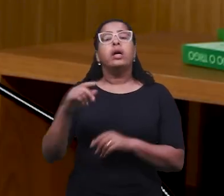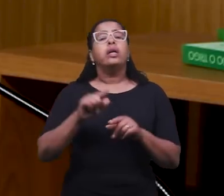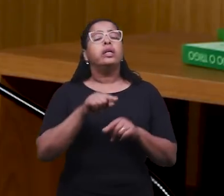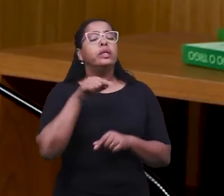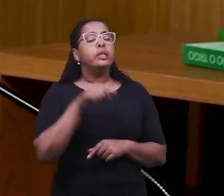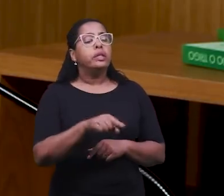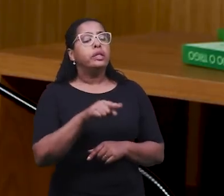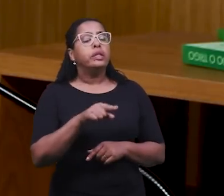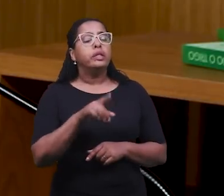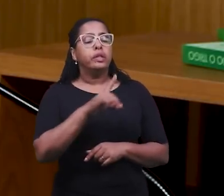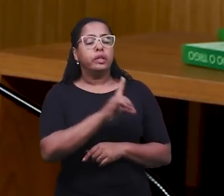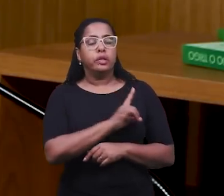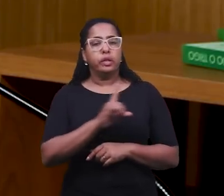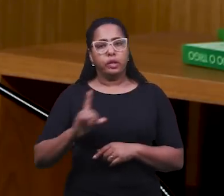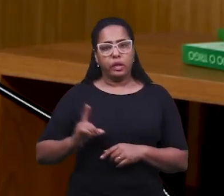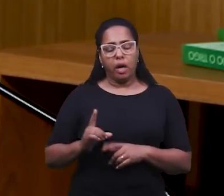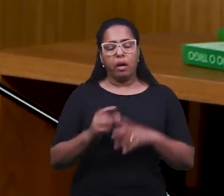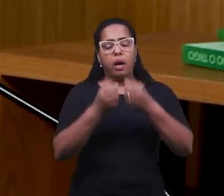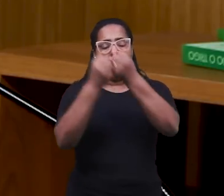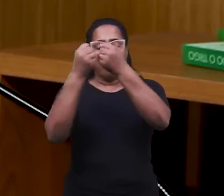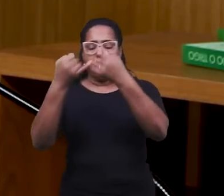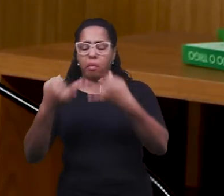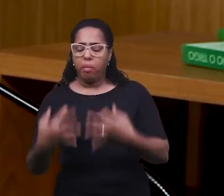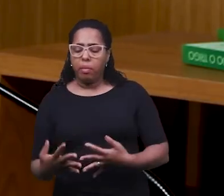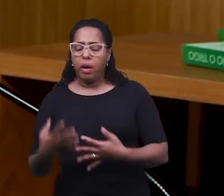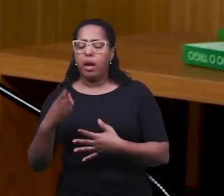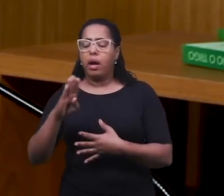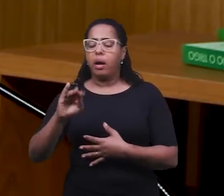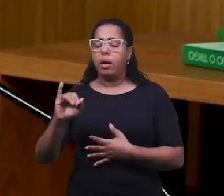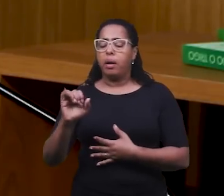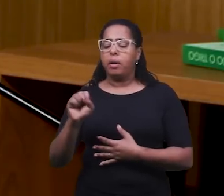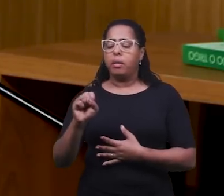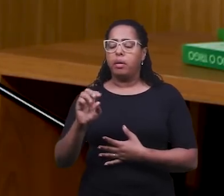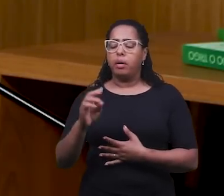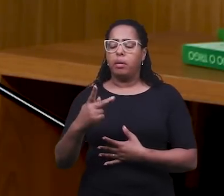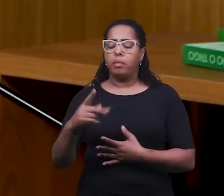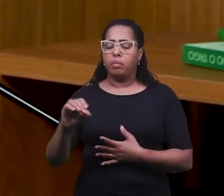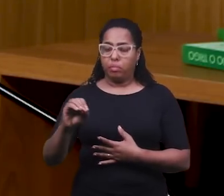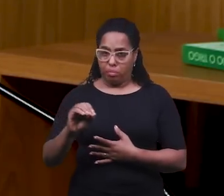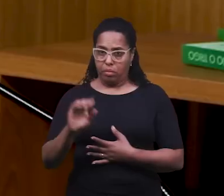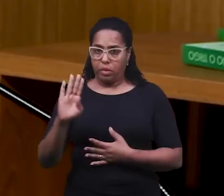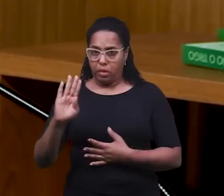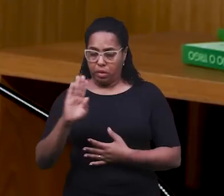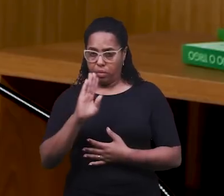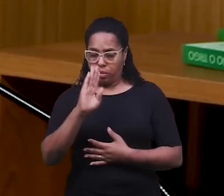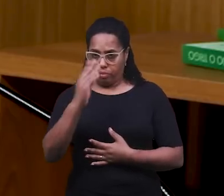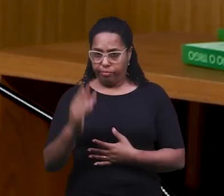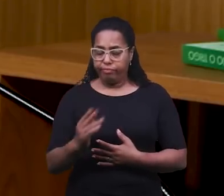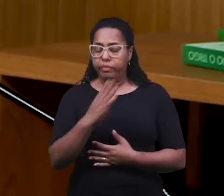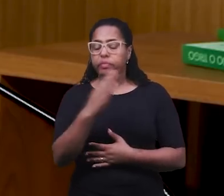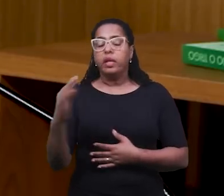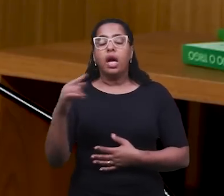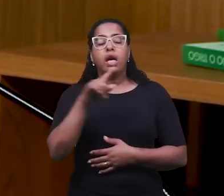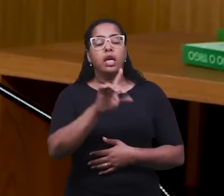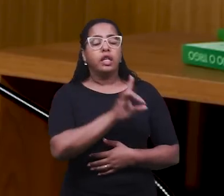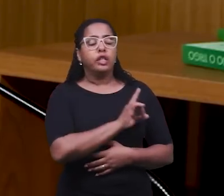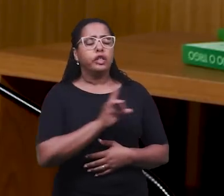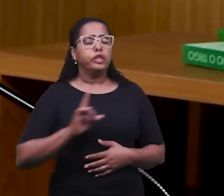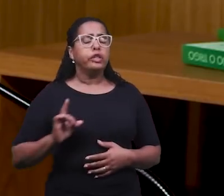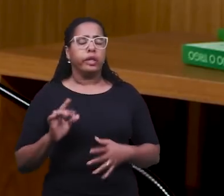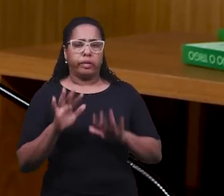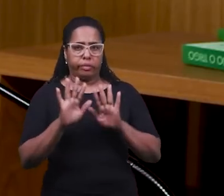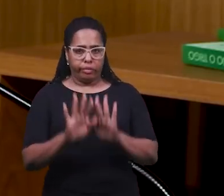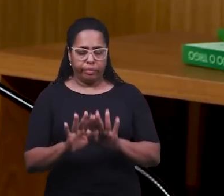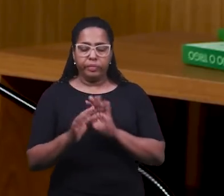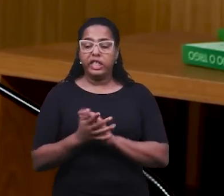descrevendo o bispo, ele fala das mulheres na igreja e os diáconos. Então ele está fazendo uma diferença. É bom que